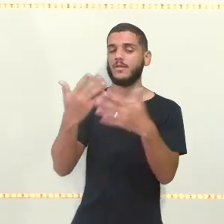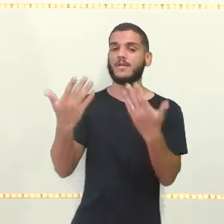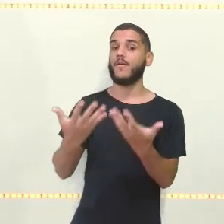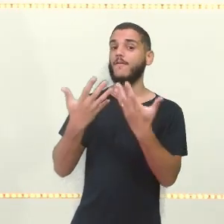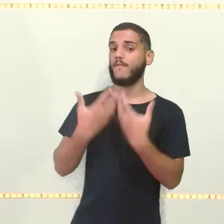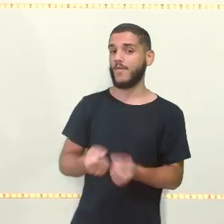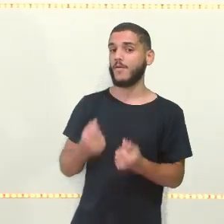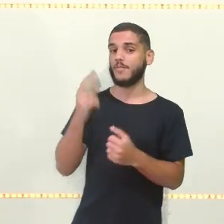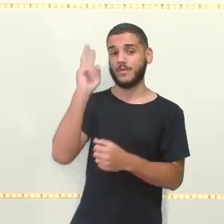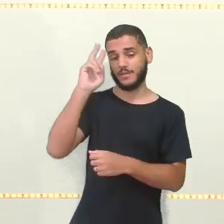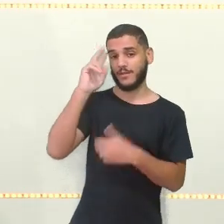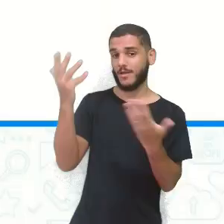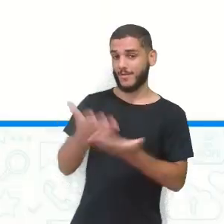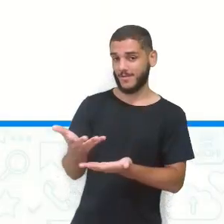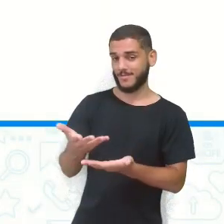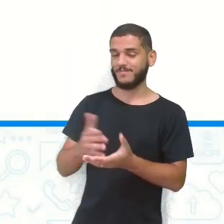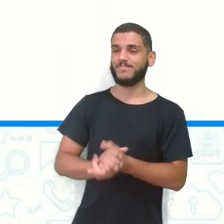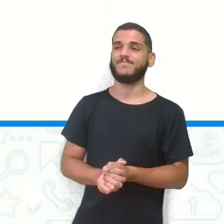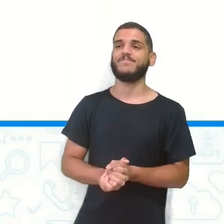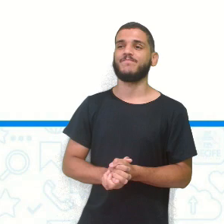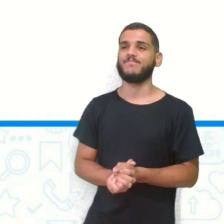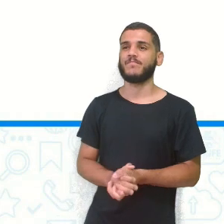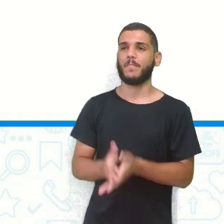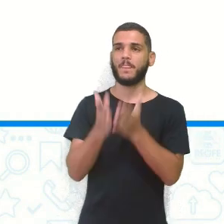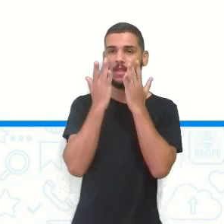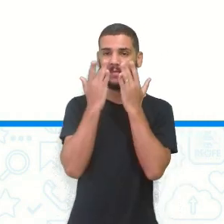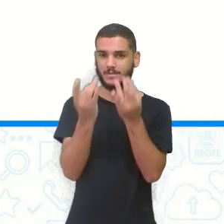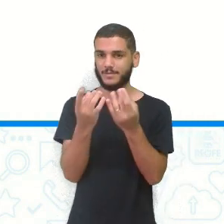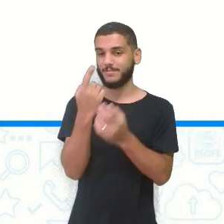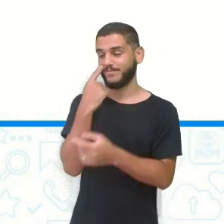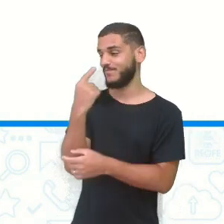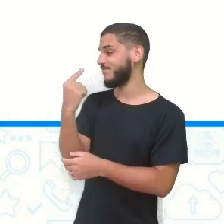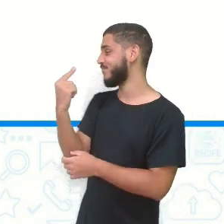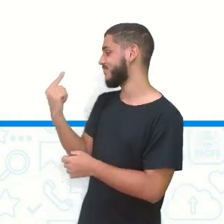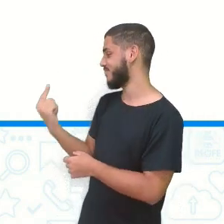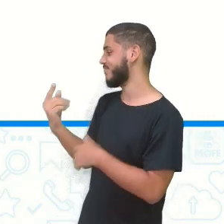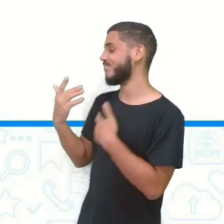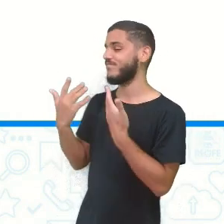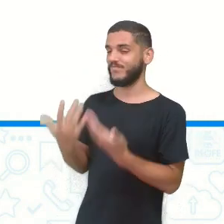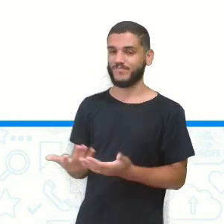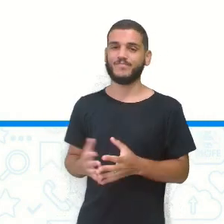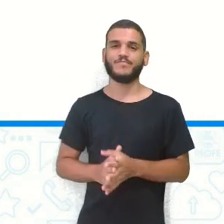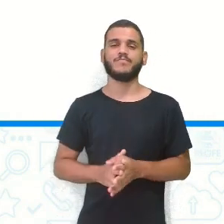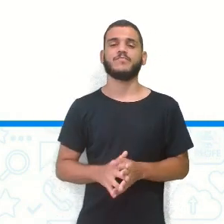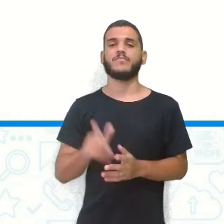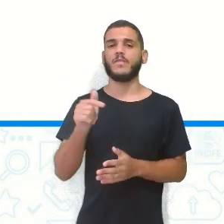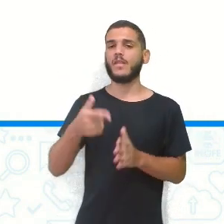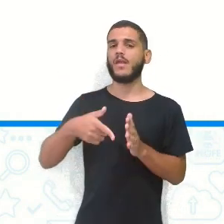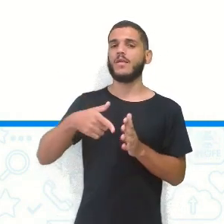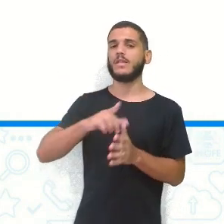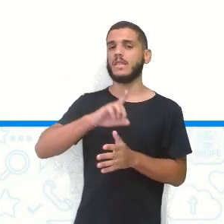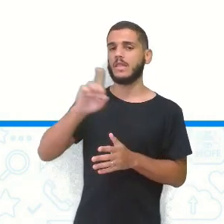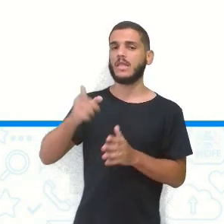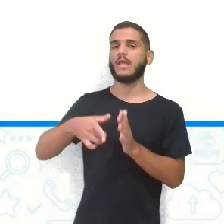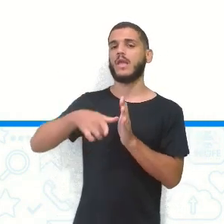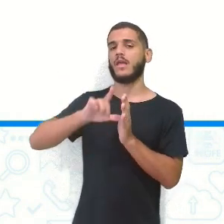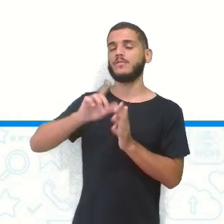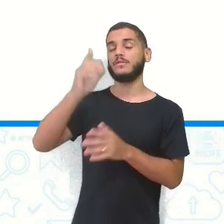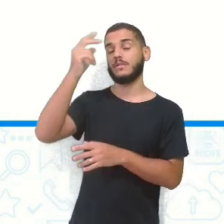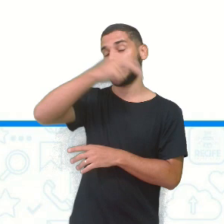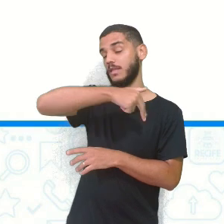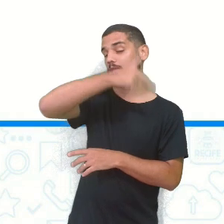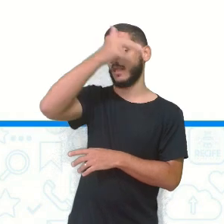vamos à história? Presta atenção! Era a véspera de Natal e